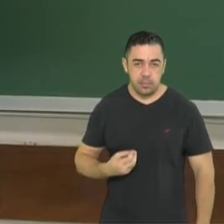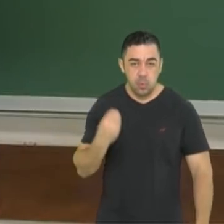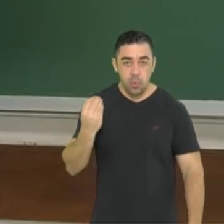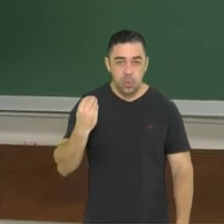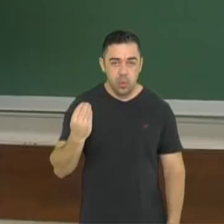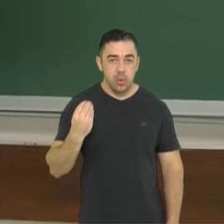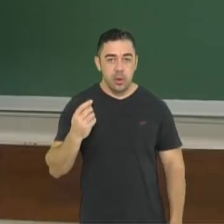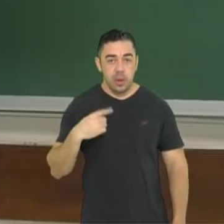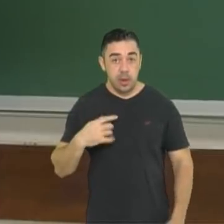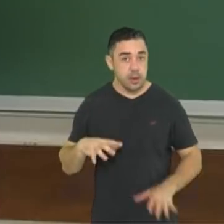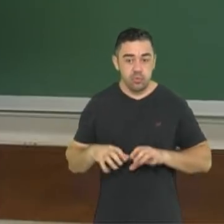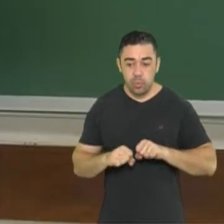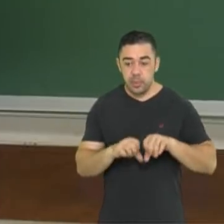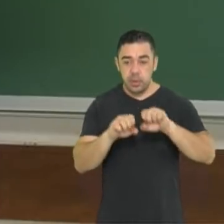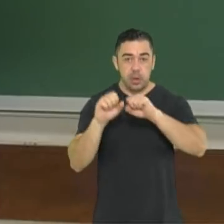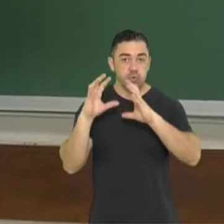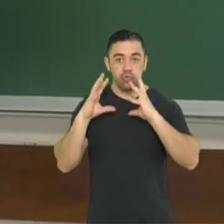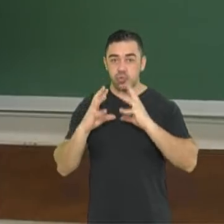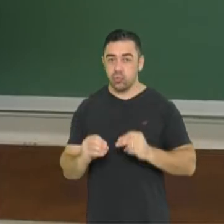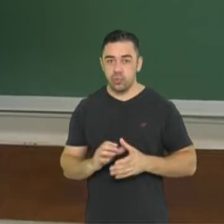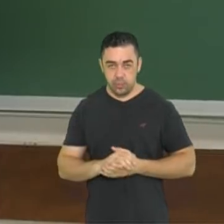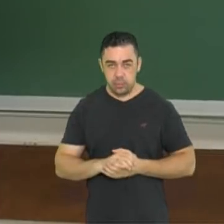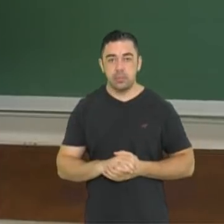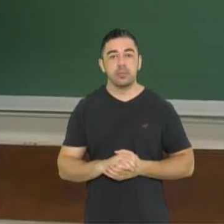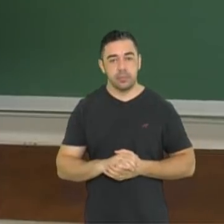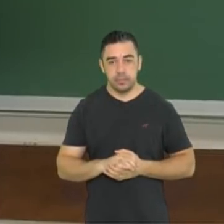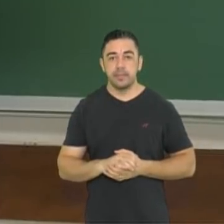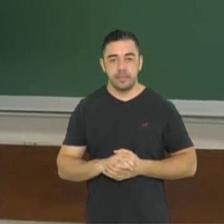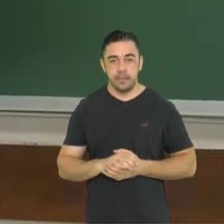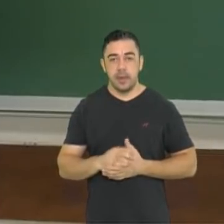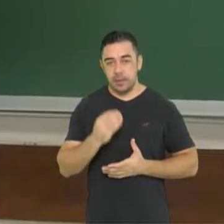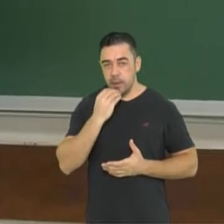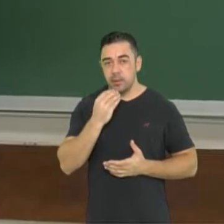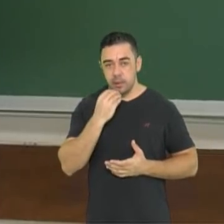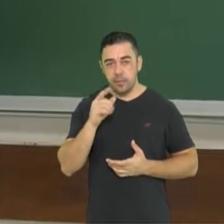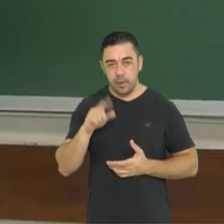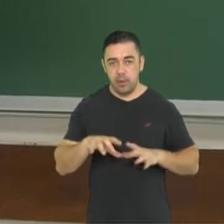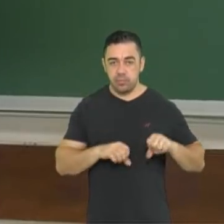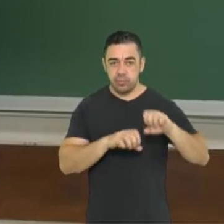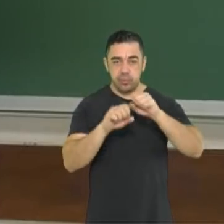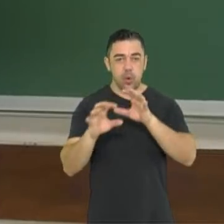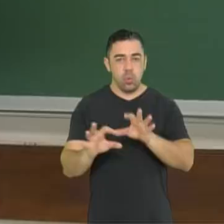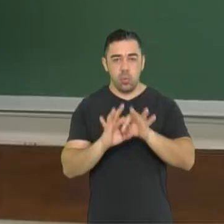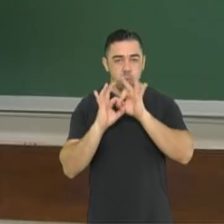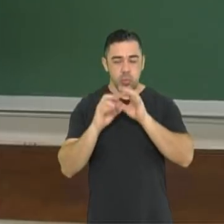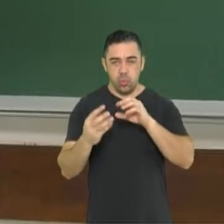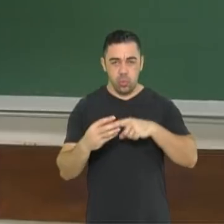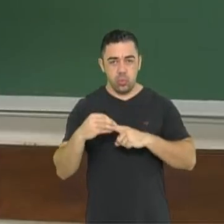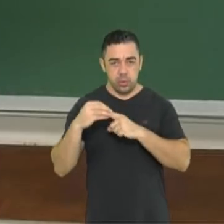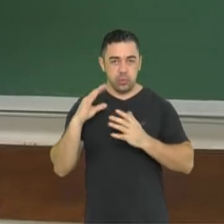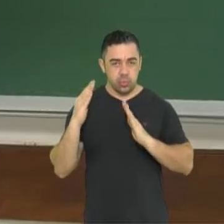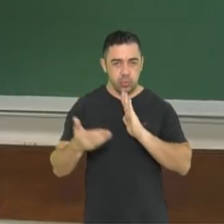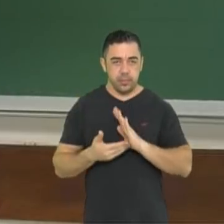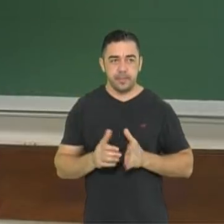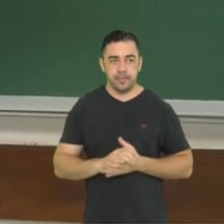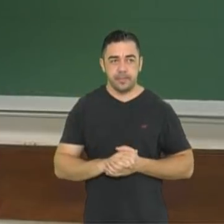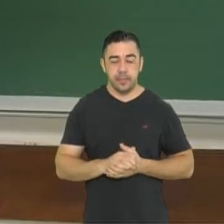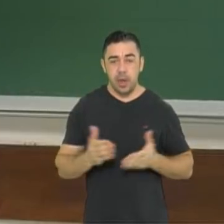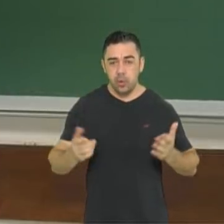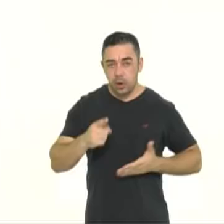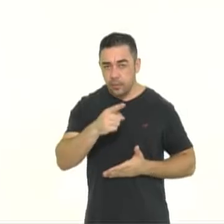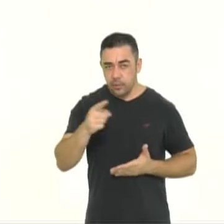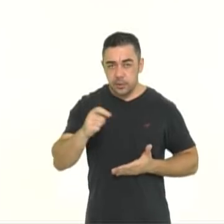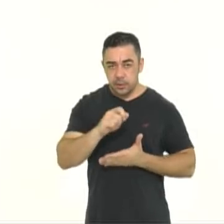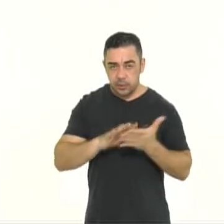isso, eles iam dominar todo. Claro que é bem provável a tentativa era fazer essa unificação inteira. Agora com vocês,